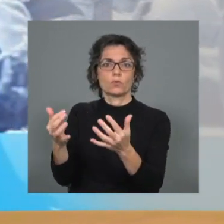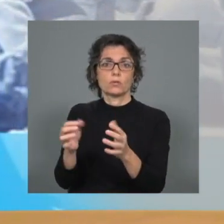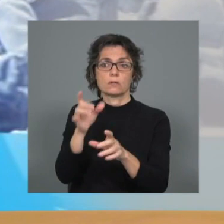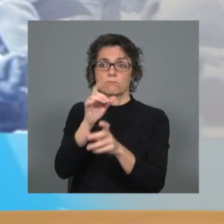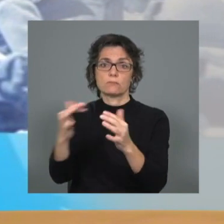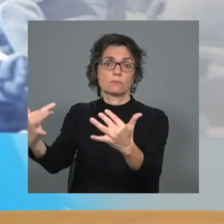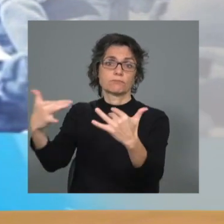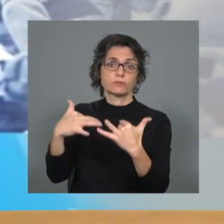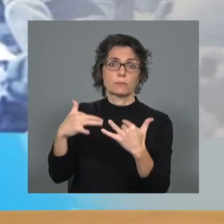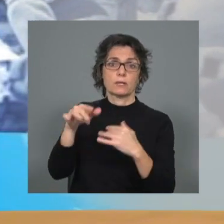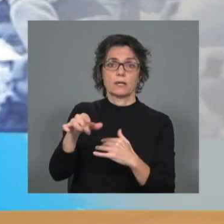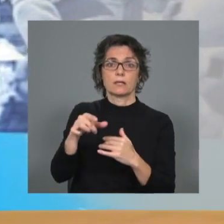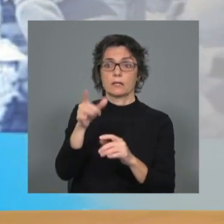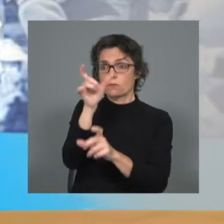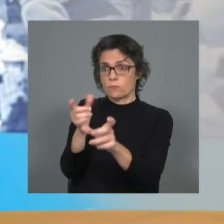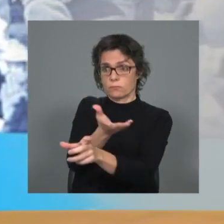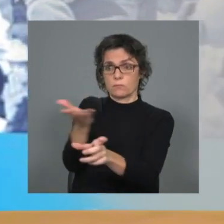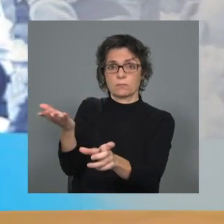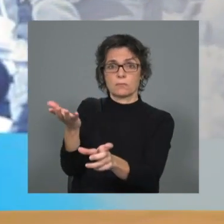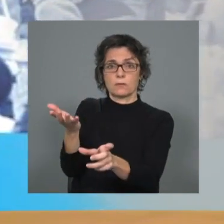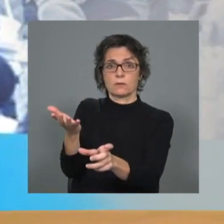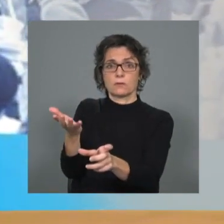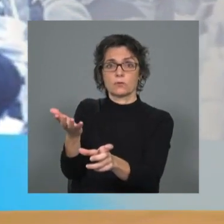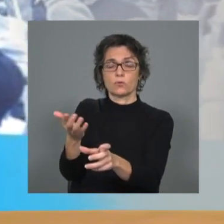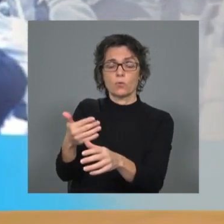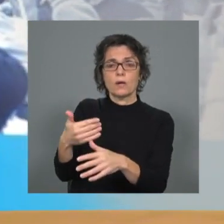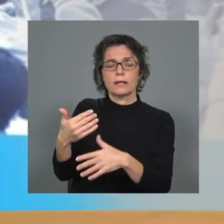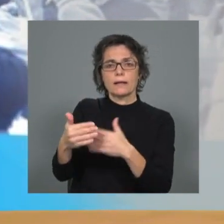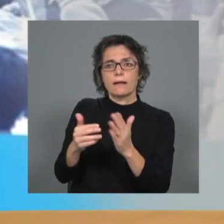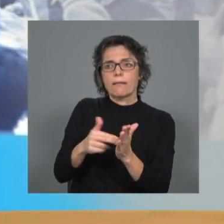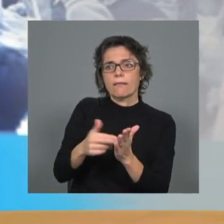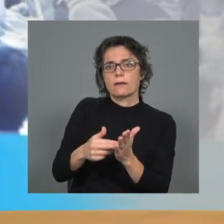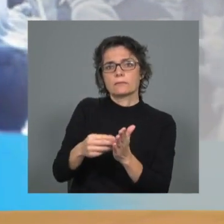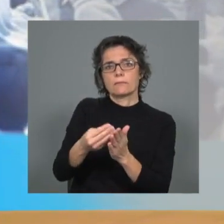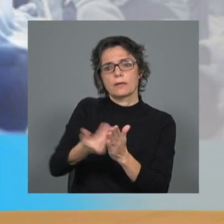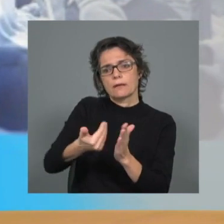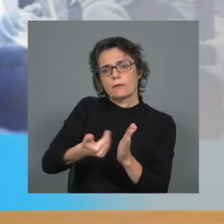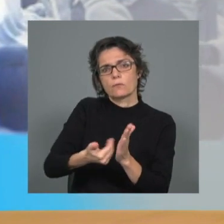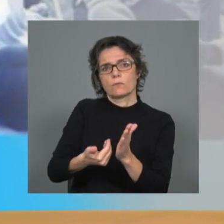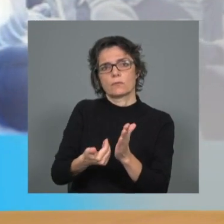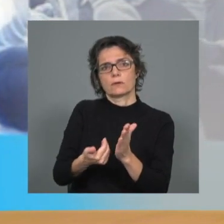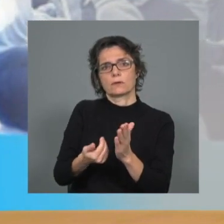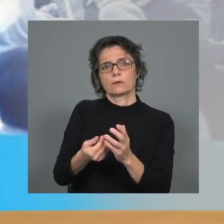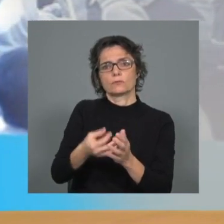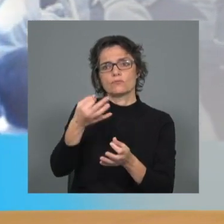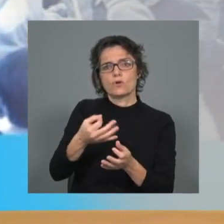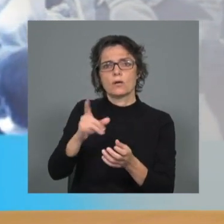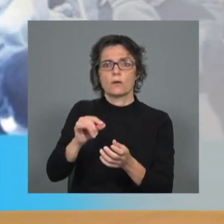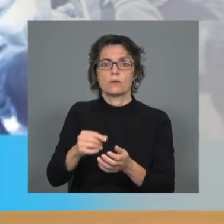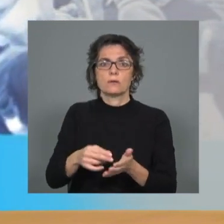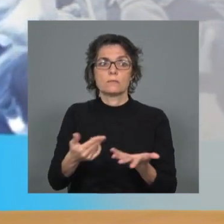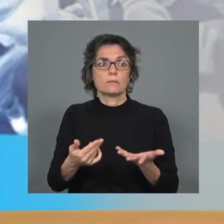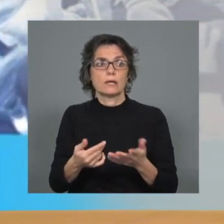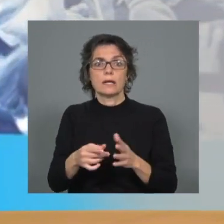norma são pessoas ainda em fase de regularização ou mesmo numa situação irregular e, portanto, um dos nossos principais objetivos